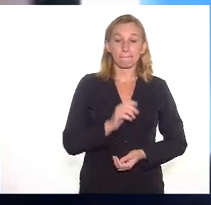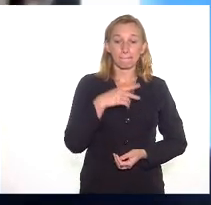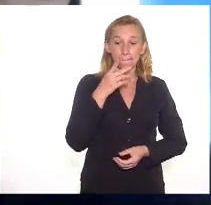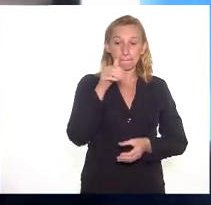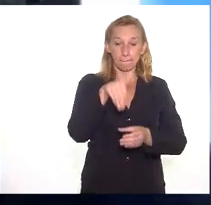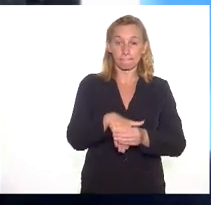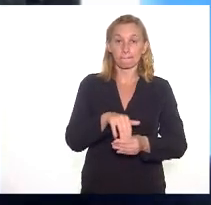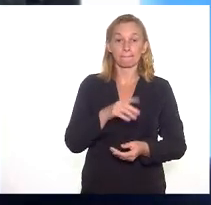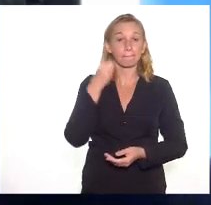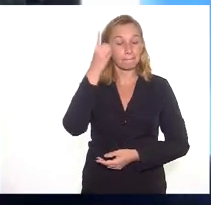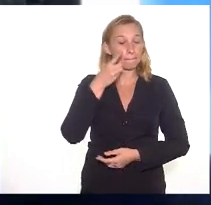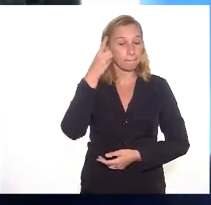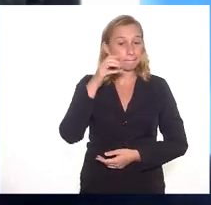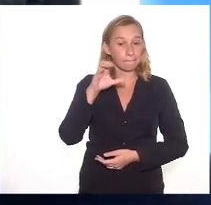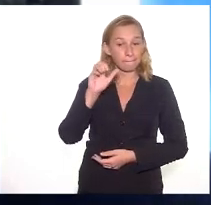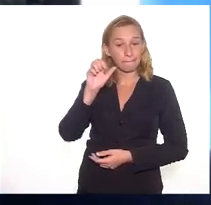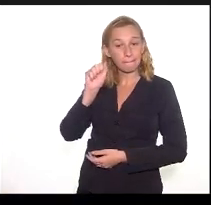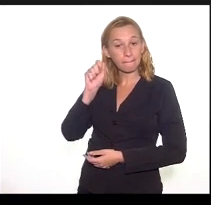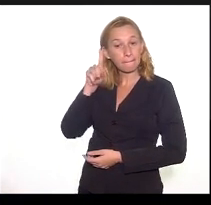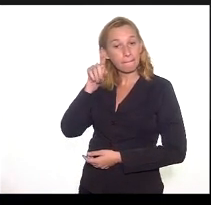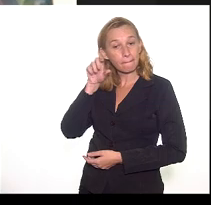declaração de voto, o deputado Carlos Mink.